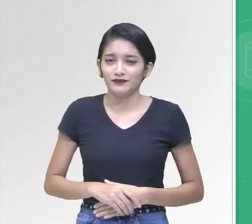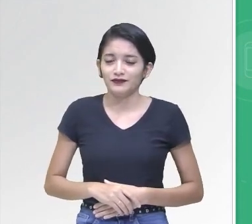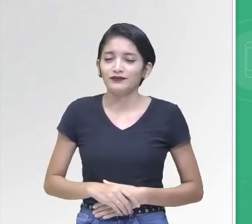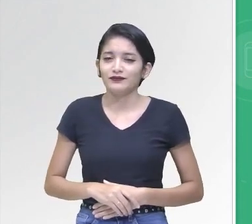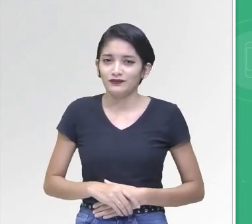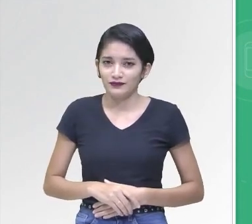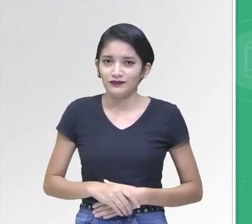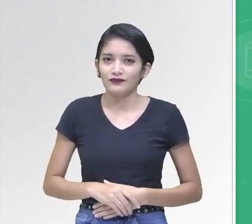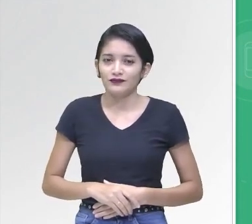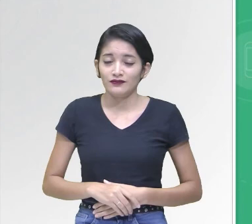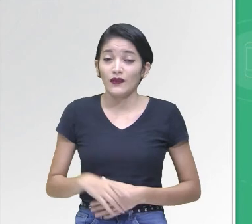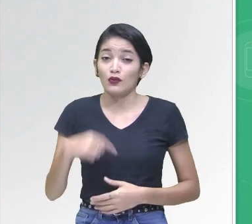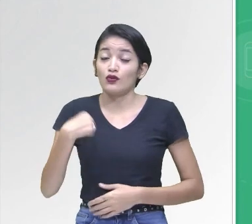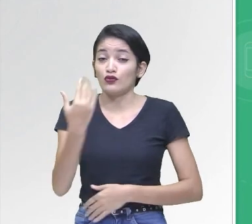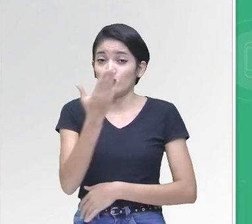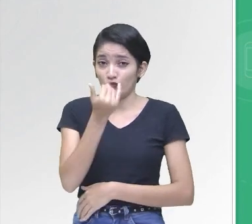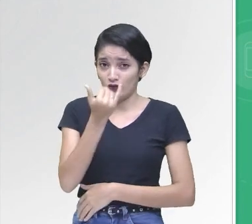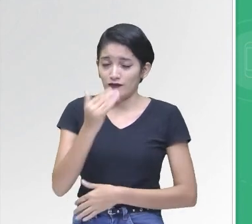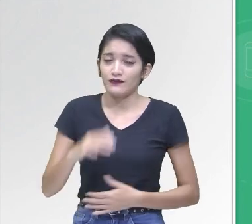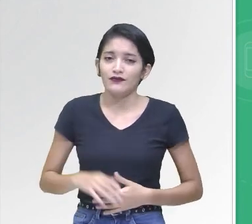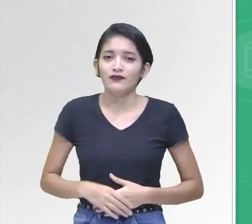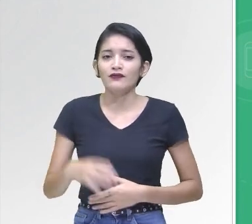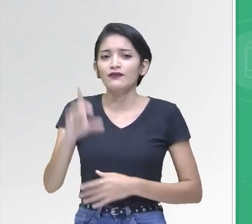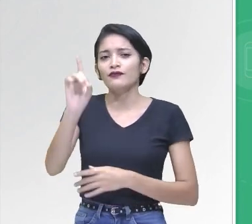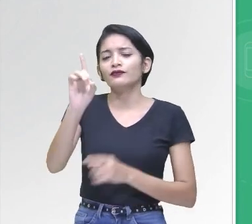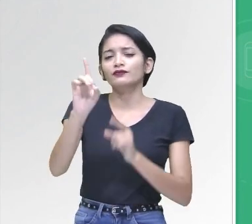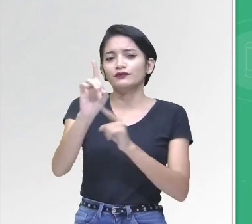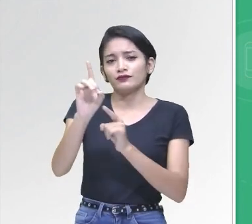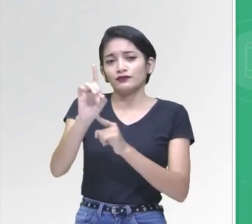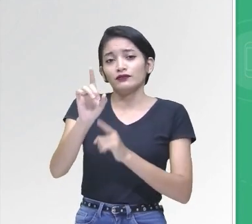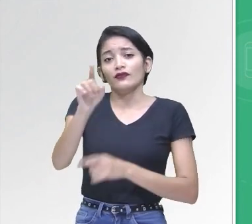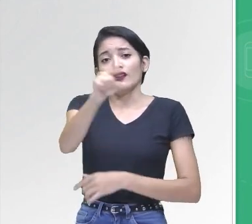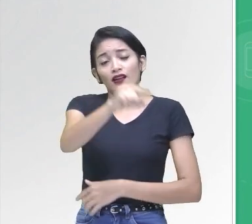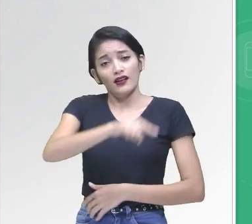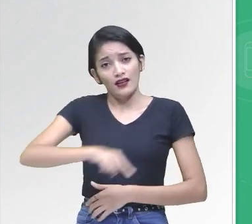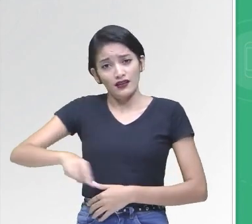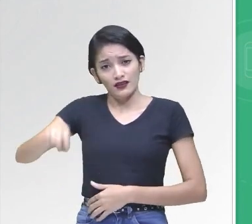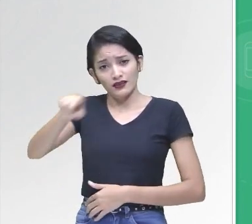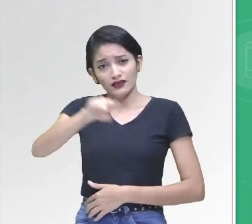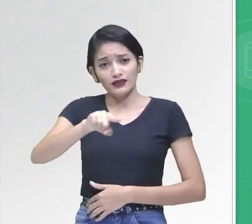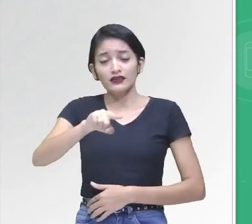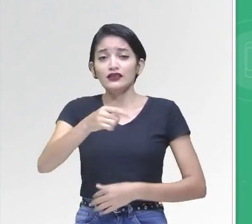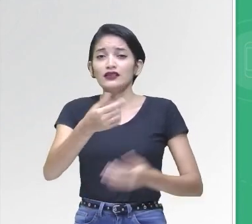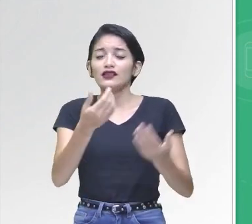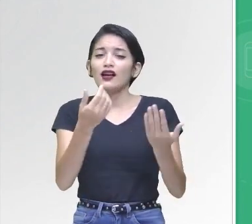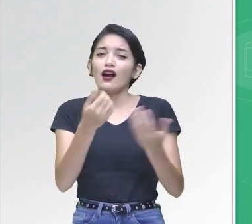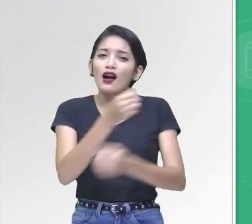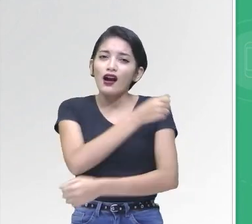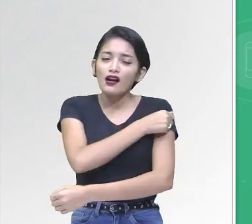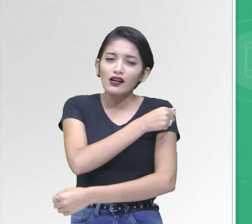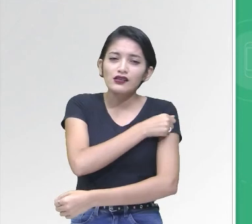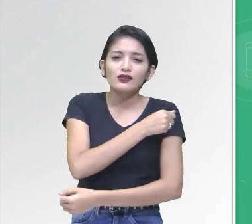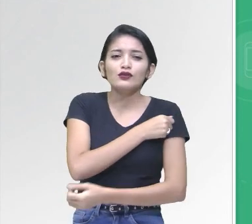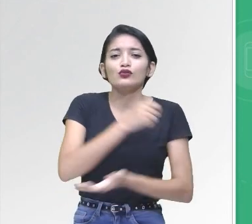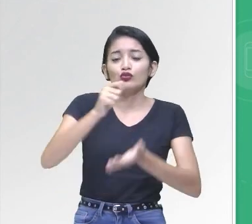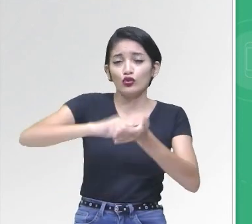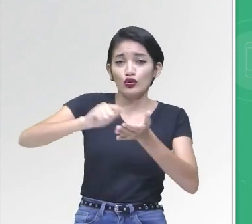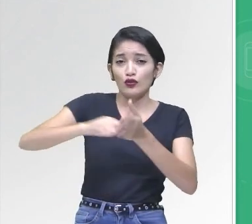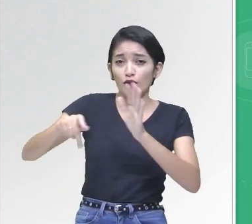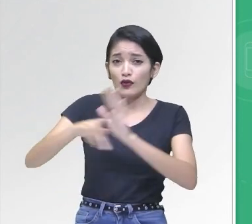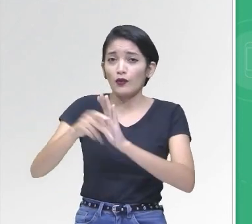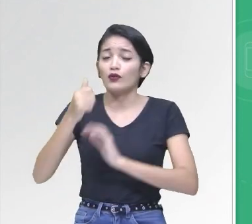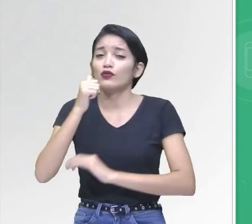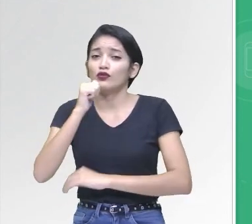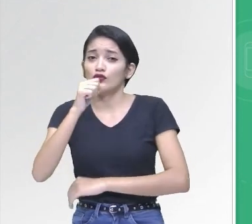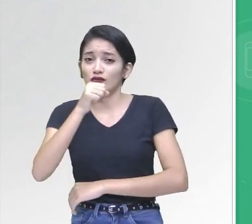noche. Comemos. E a D, ellos. Los alumnos escriben para sus abuelos. Hoy